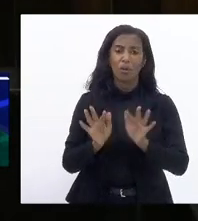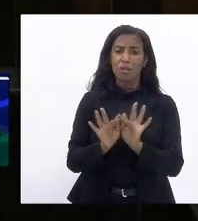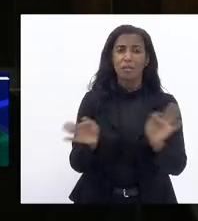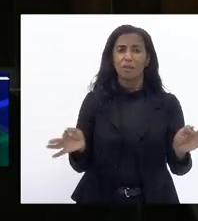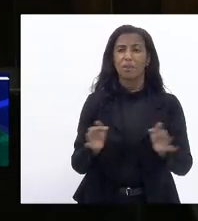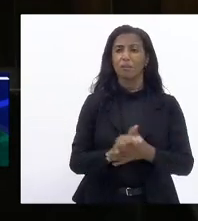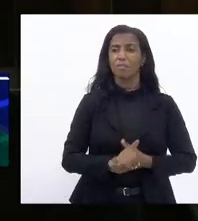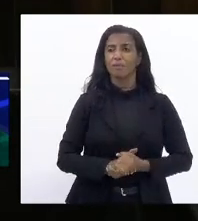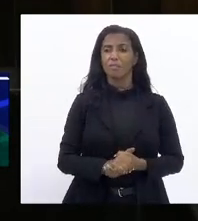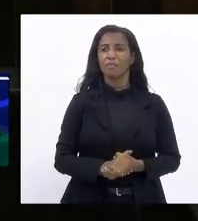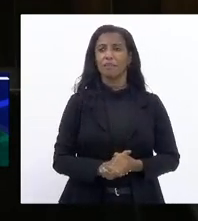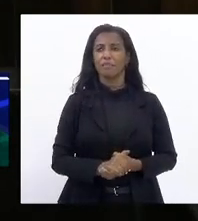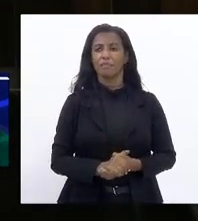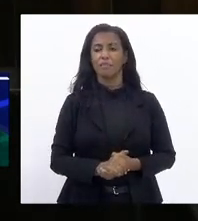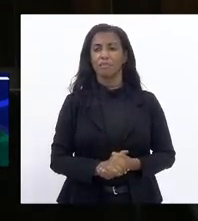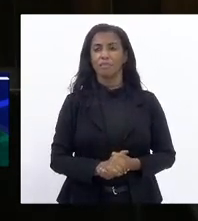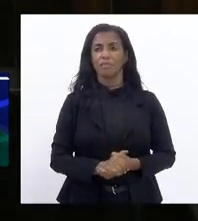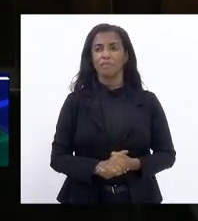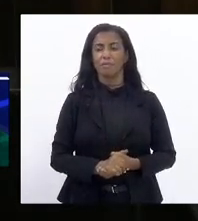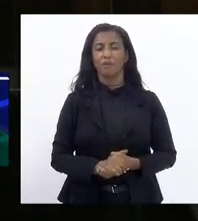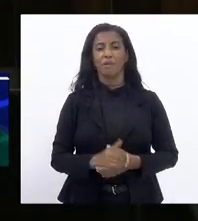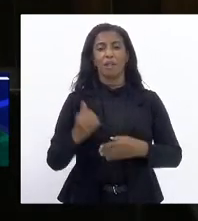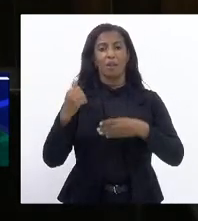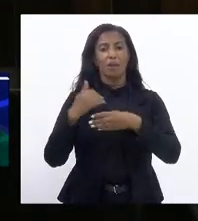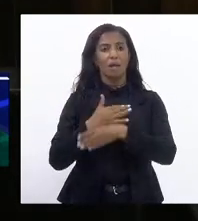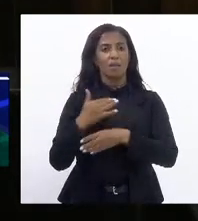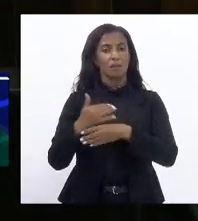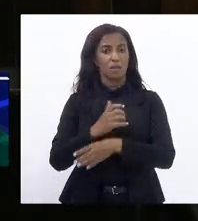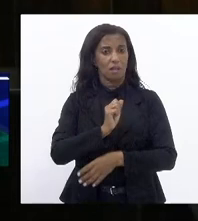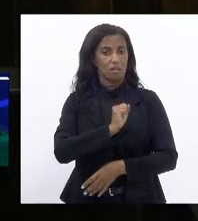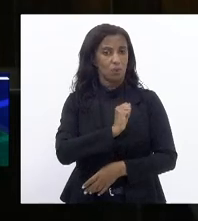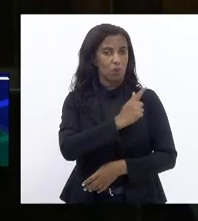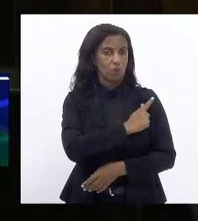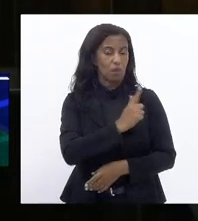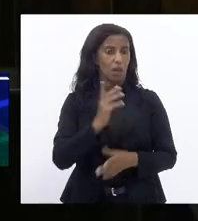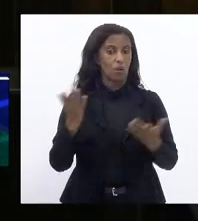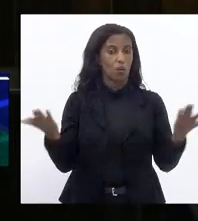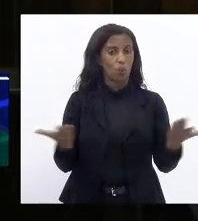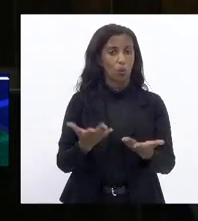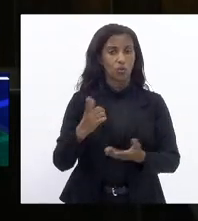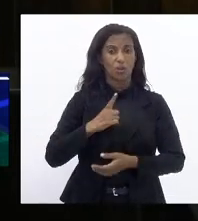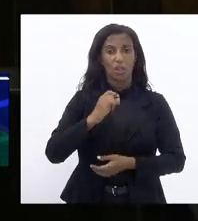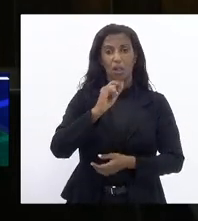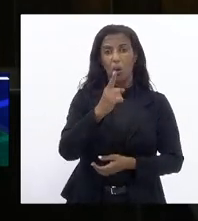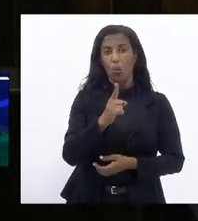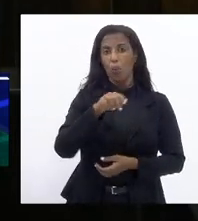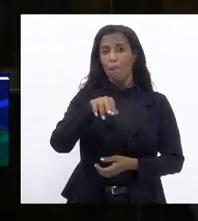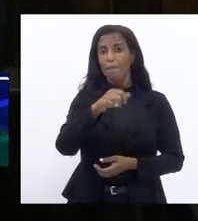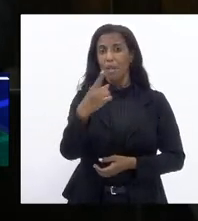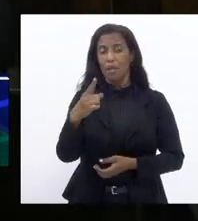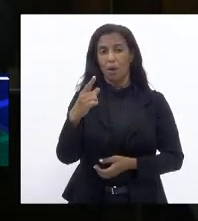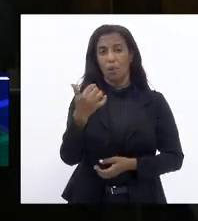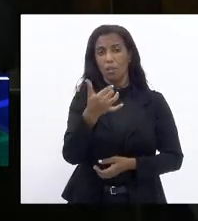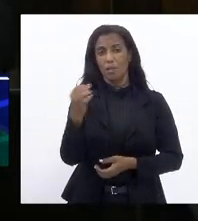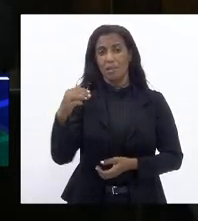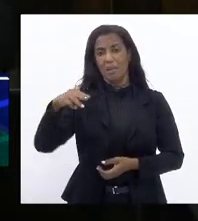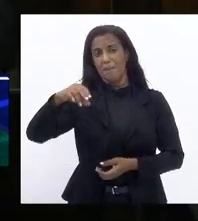simples. Tiaju, a cidade de São Gonçalo hoje tem 1.100.000 habitantes.